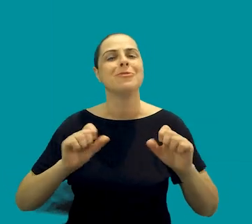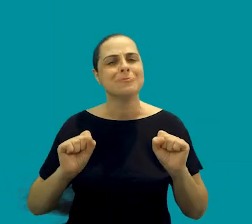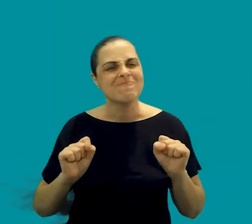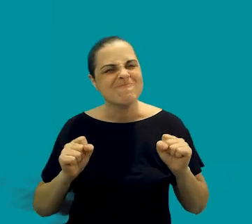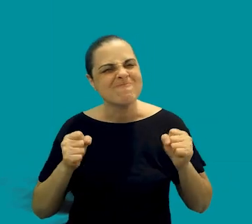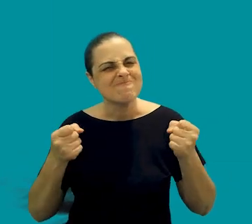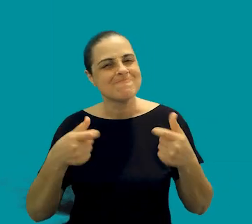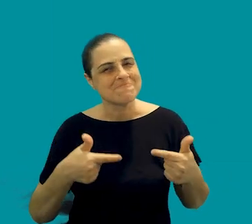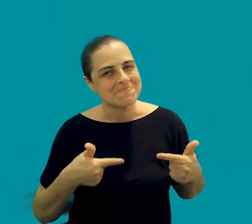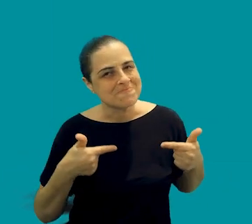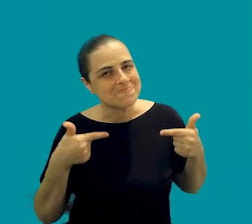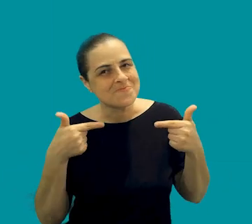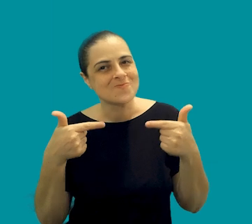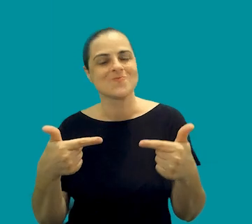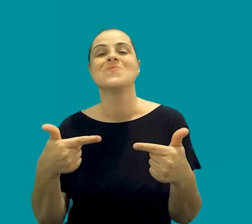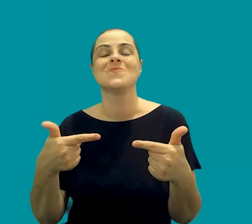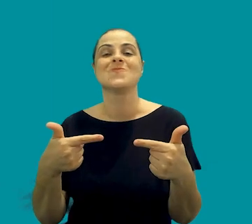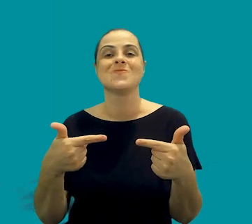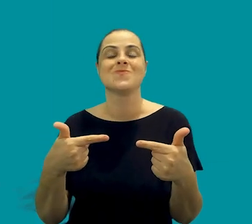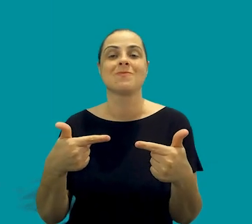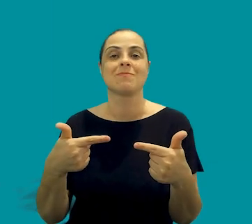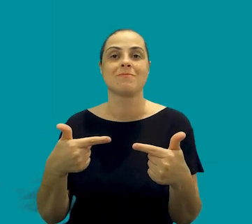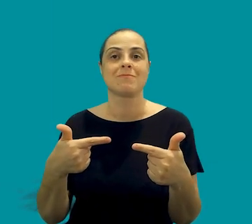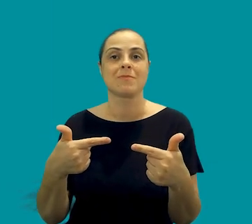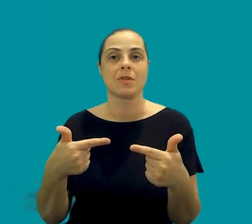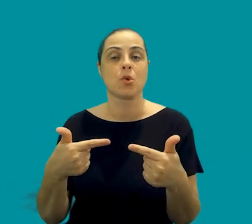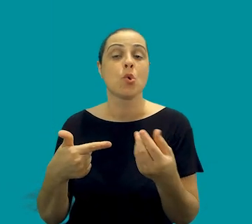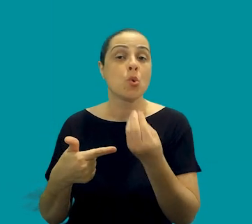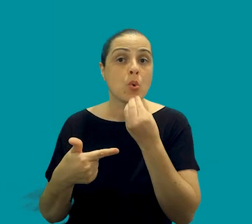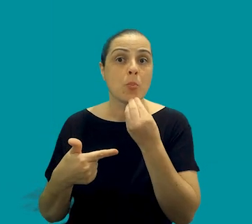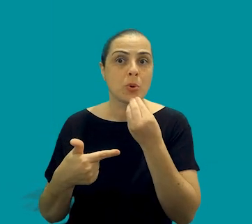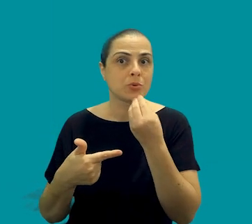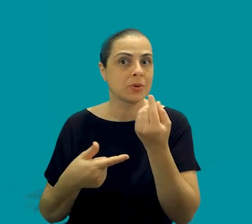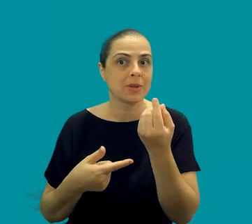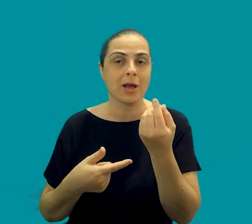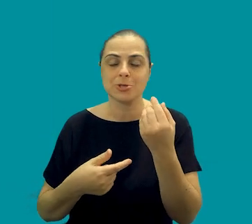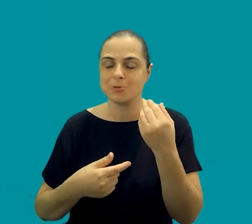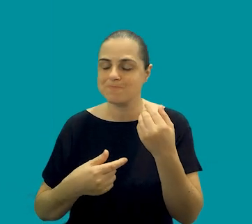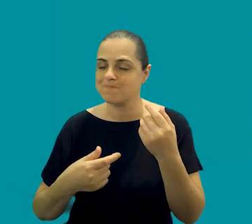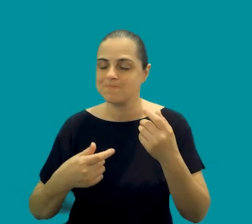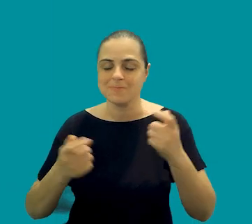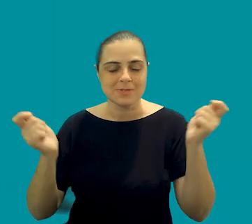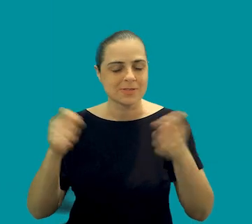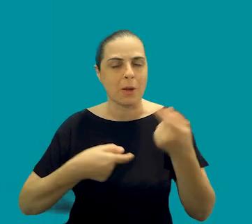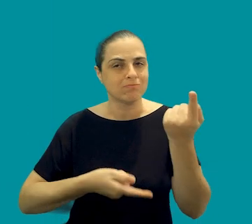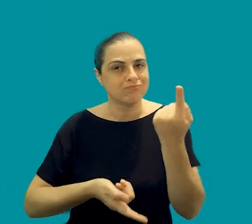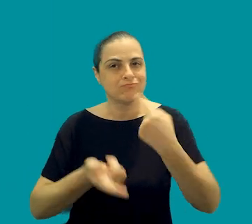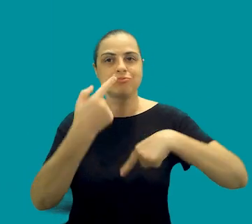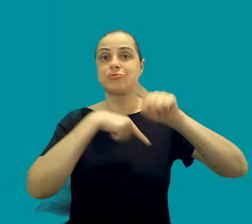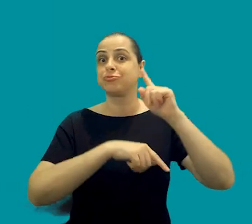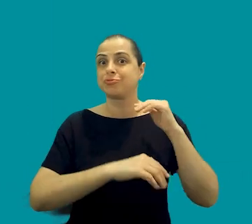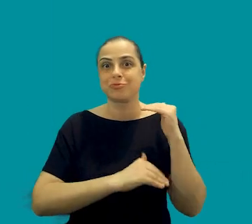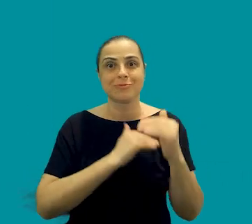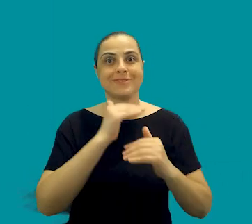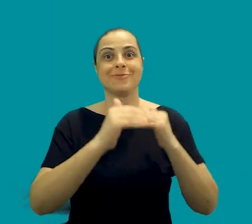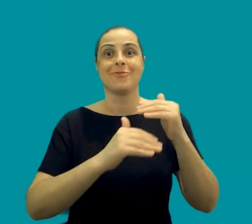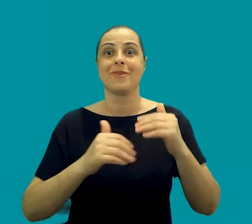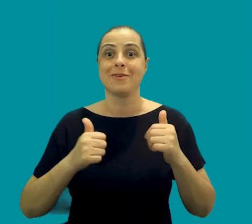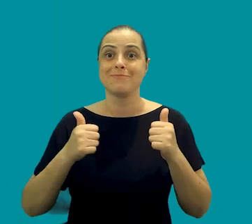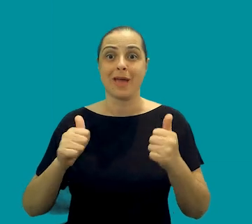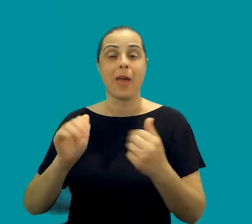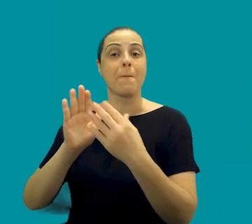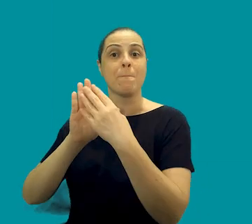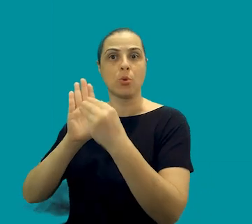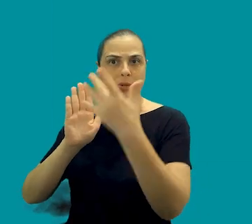trabalho, né? Se esforçando tanto para poder ter essa diferença, para poder mudar, para poder evoluir, e assim, sendo